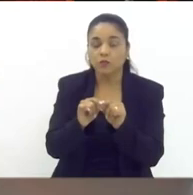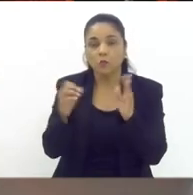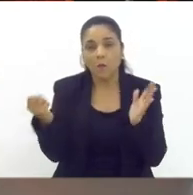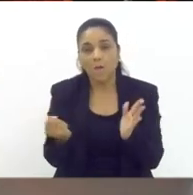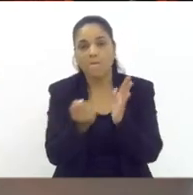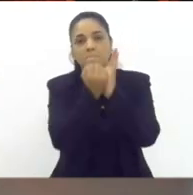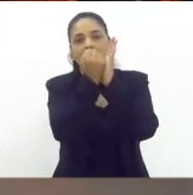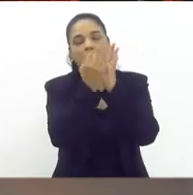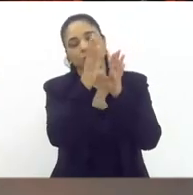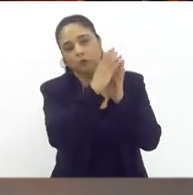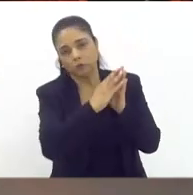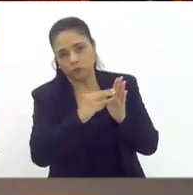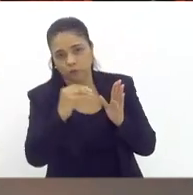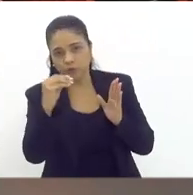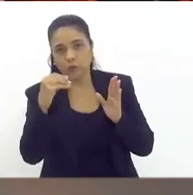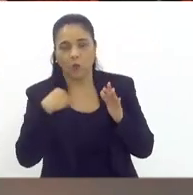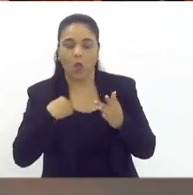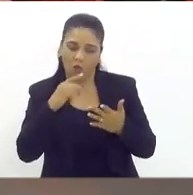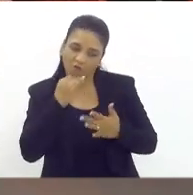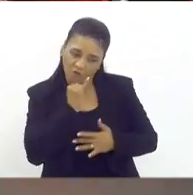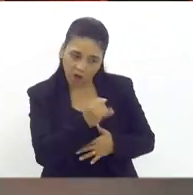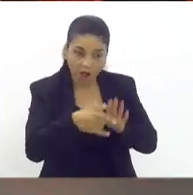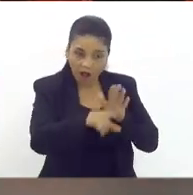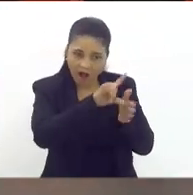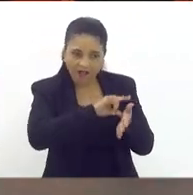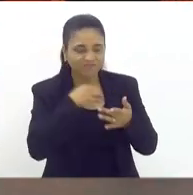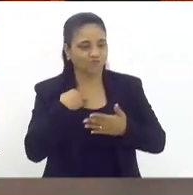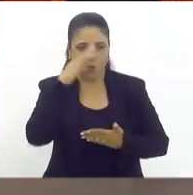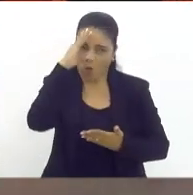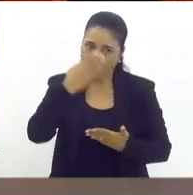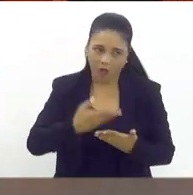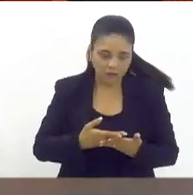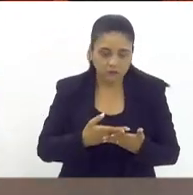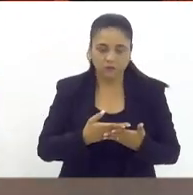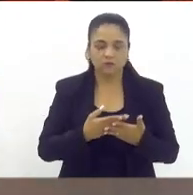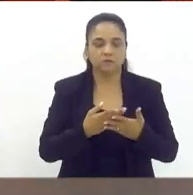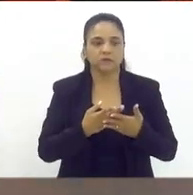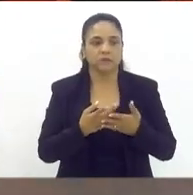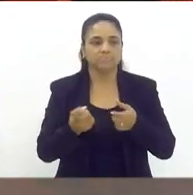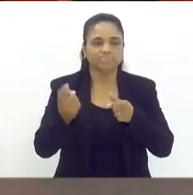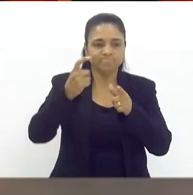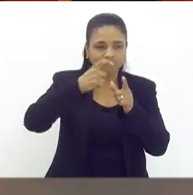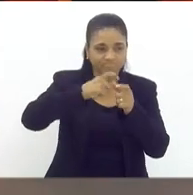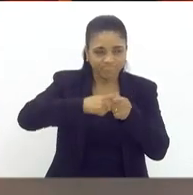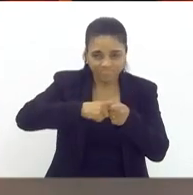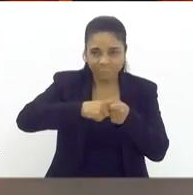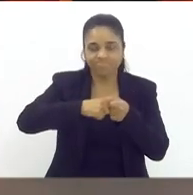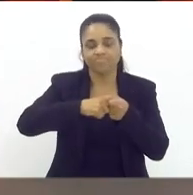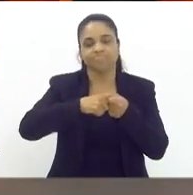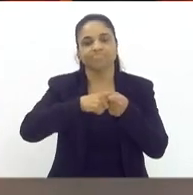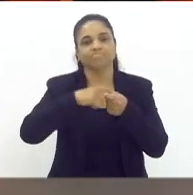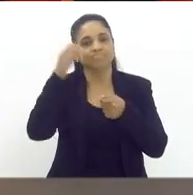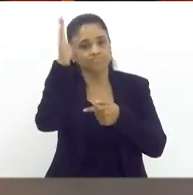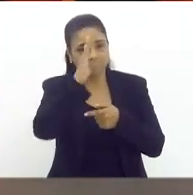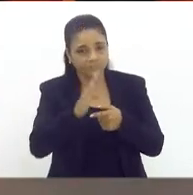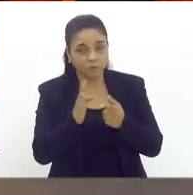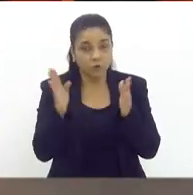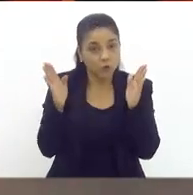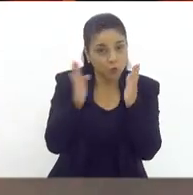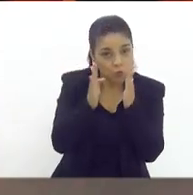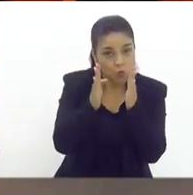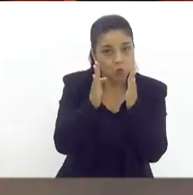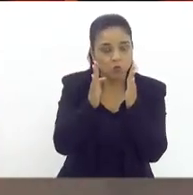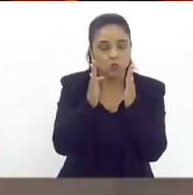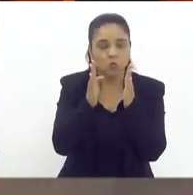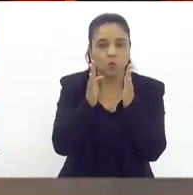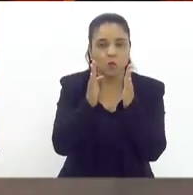que como eu disse aqui eu não acredito que se faça mais concessionária no Brasil pelo menos não vejo do curto prazo com esse modelo de